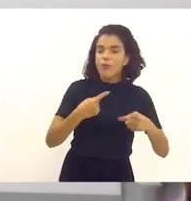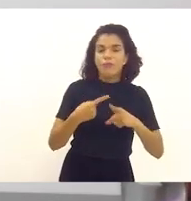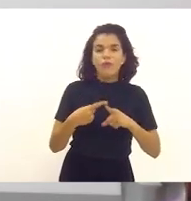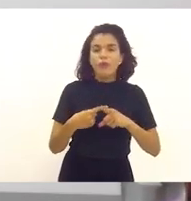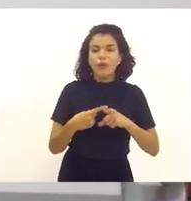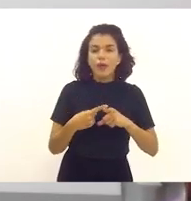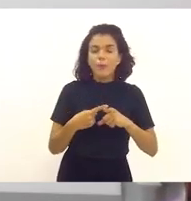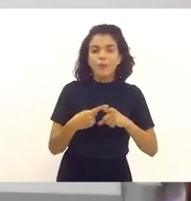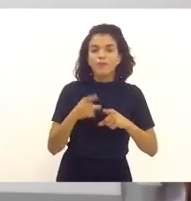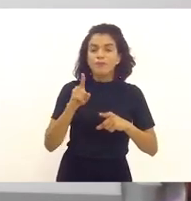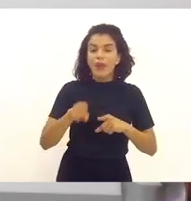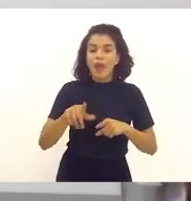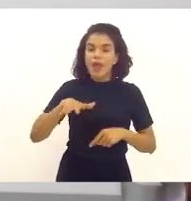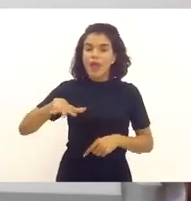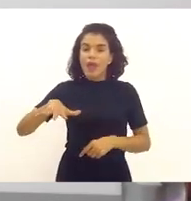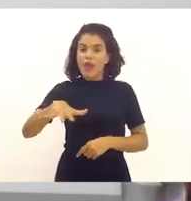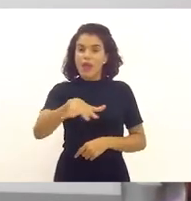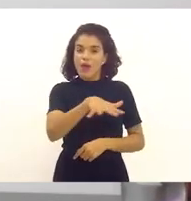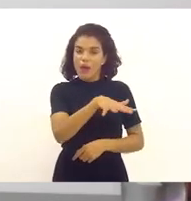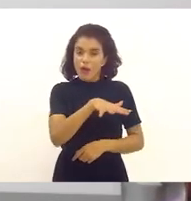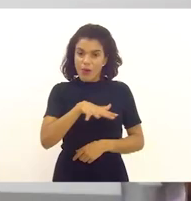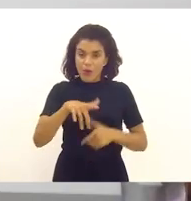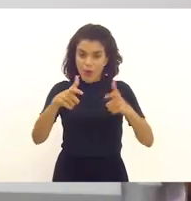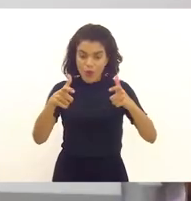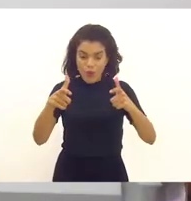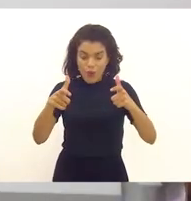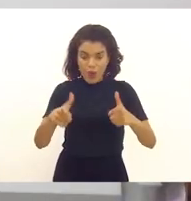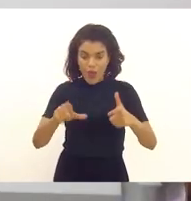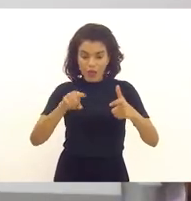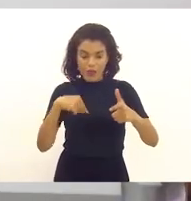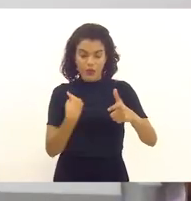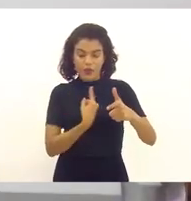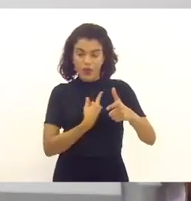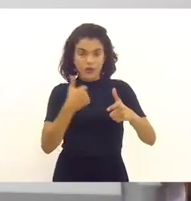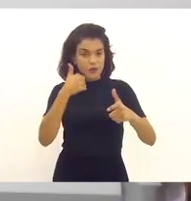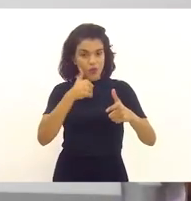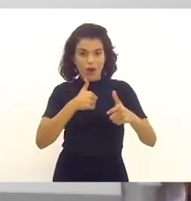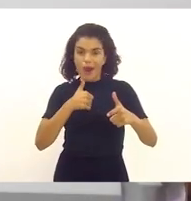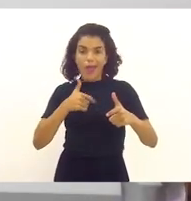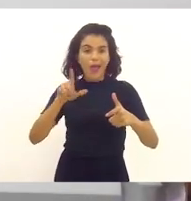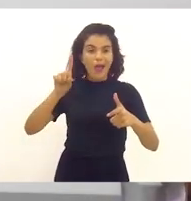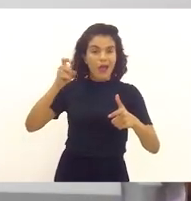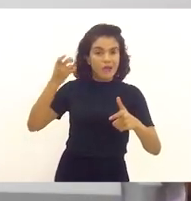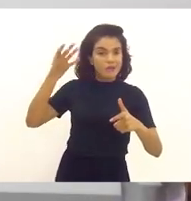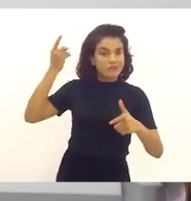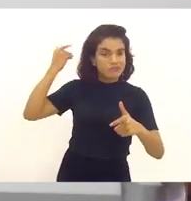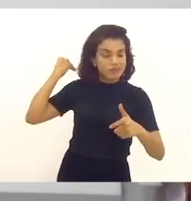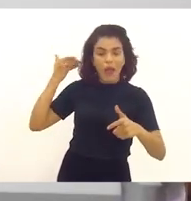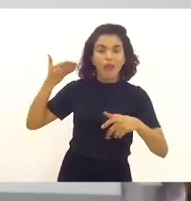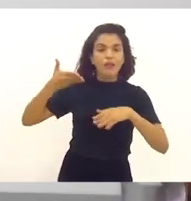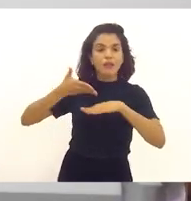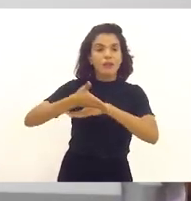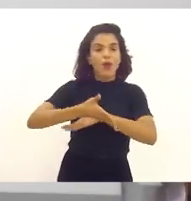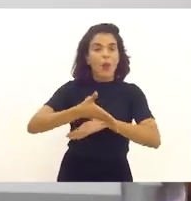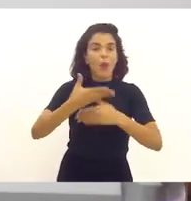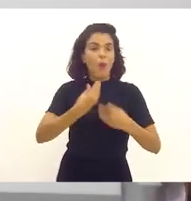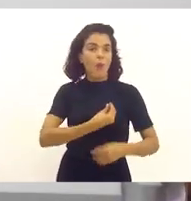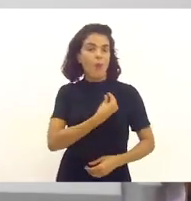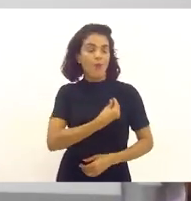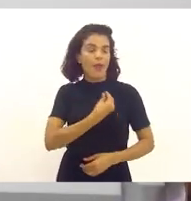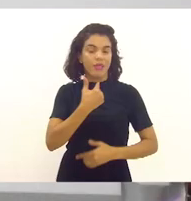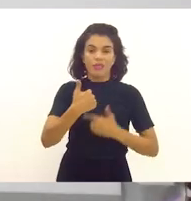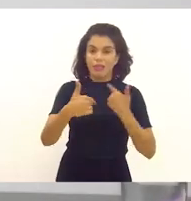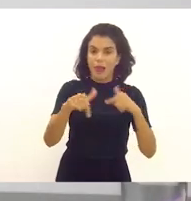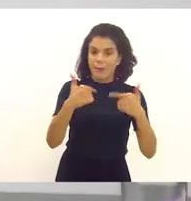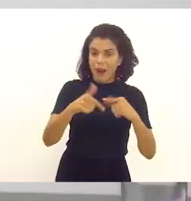quê Porque são ambientes que nós mulheres não aceitavamos né Cláudio são ambientes